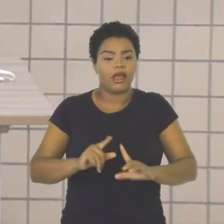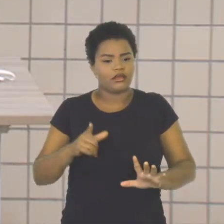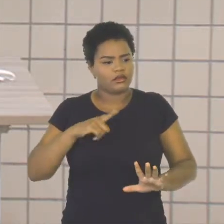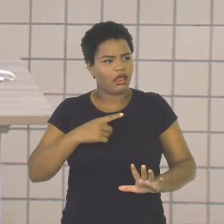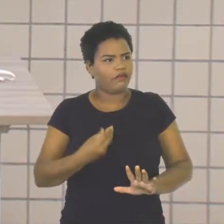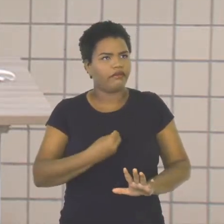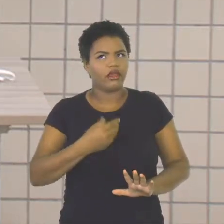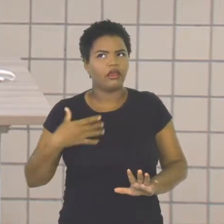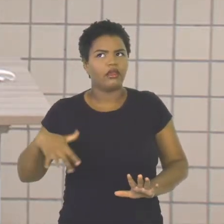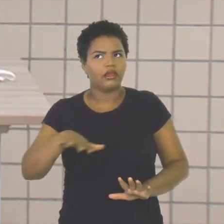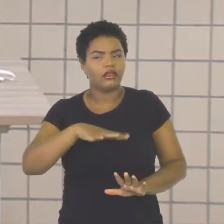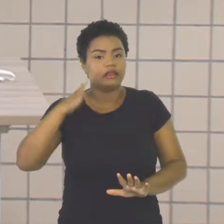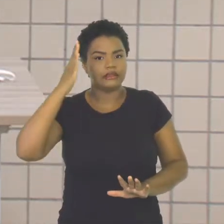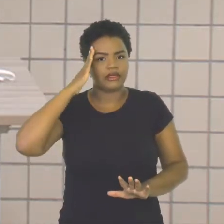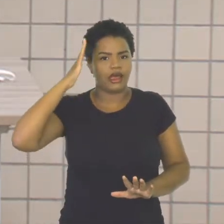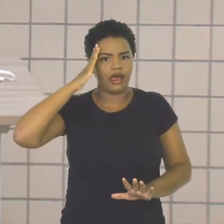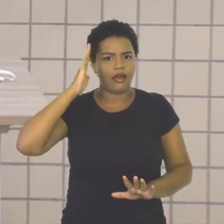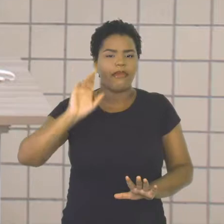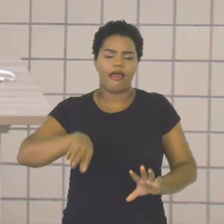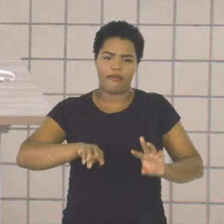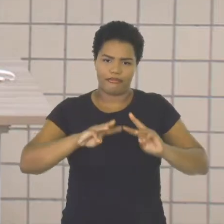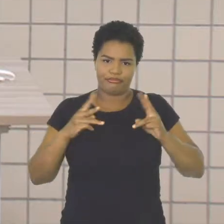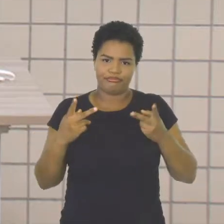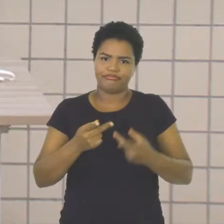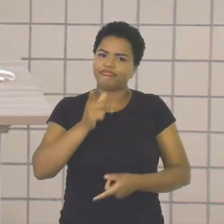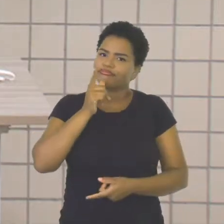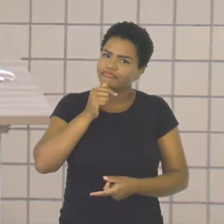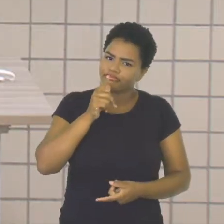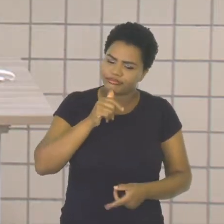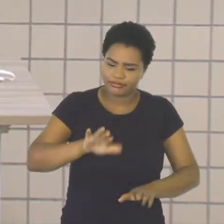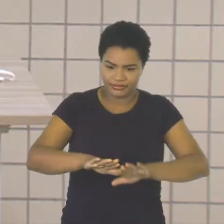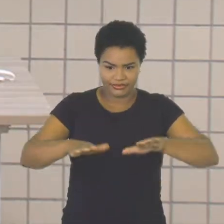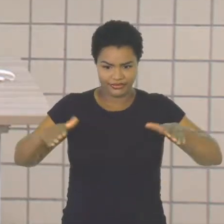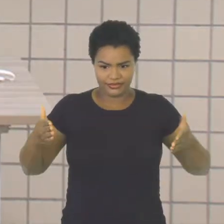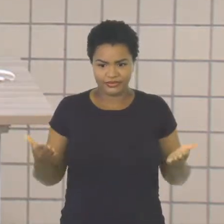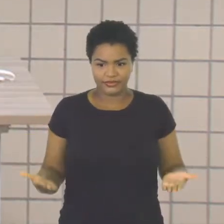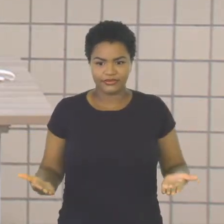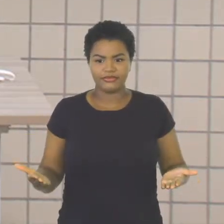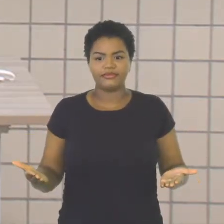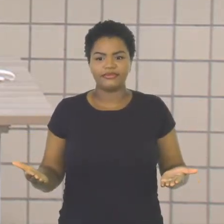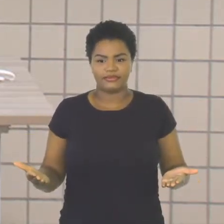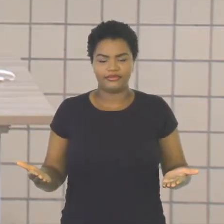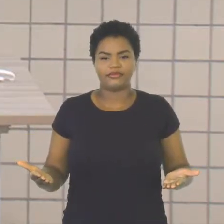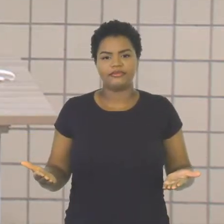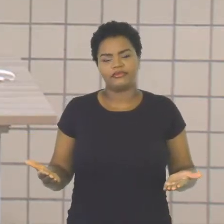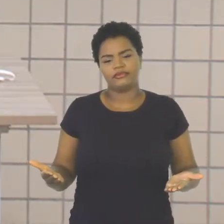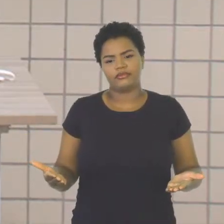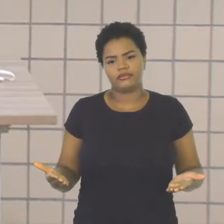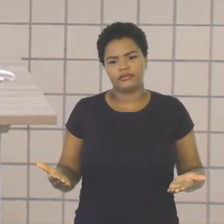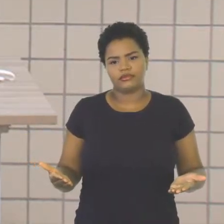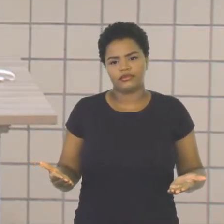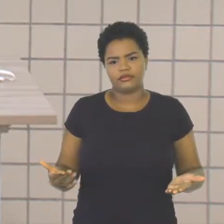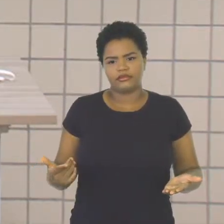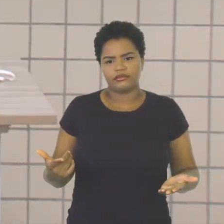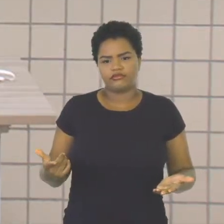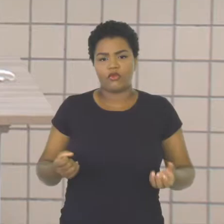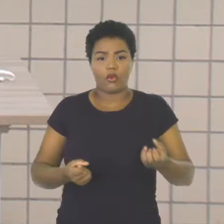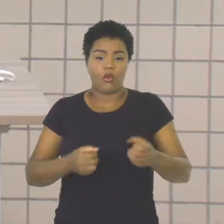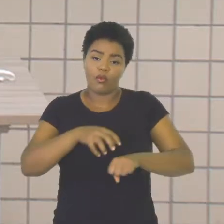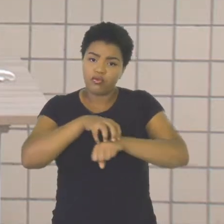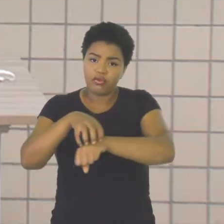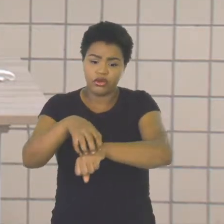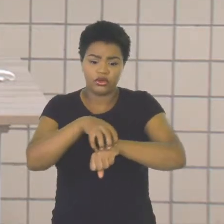ele também é matéria. A água, a mesa que a gente utiliza, o veículo que a gente utiliza